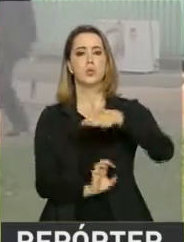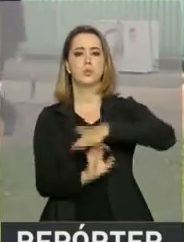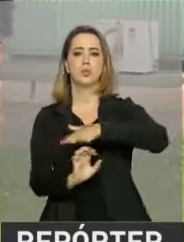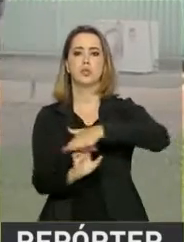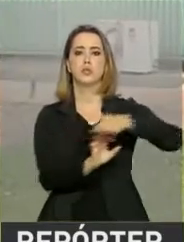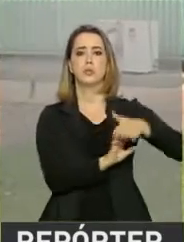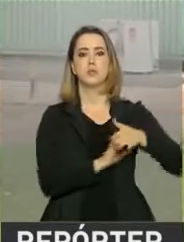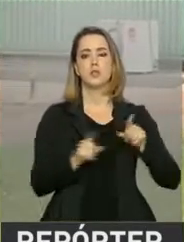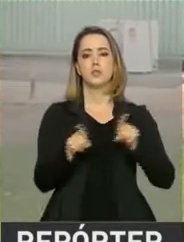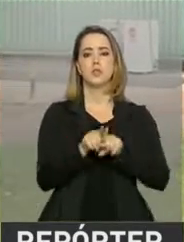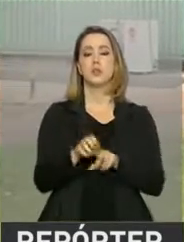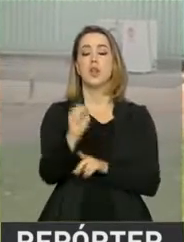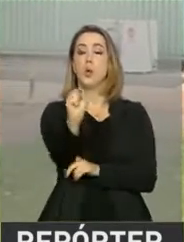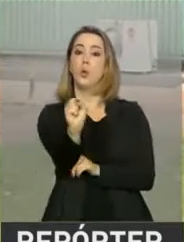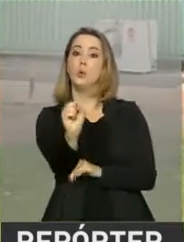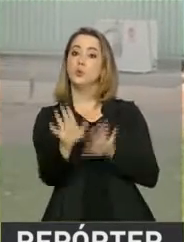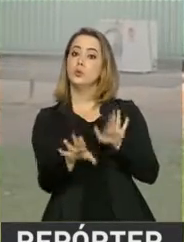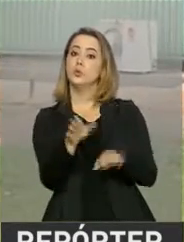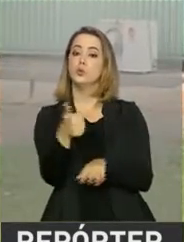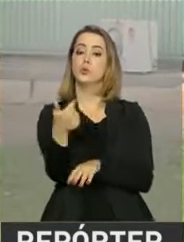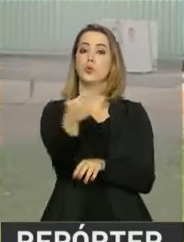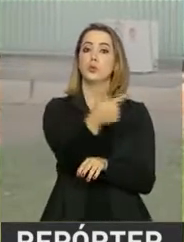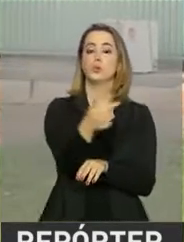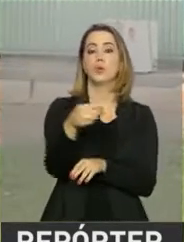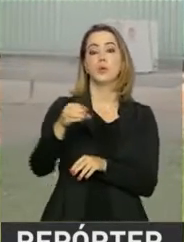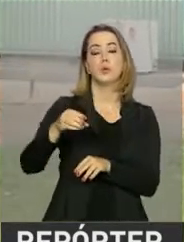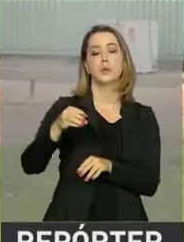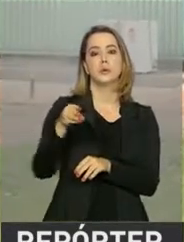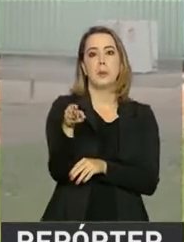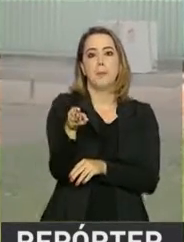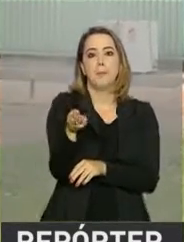estimada entre 8 e 12 bilhões de barris de petróleo